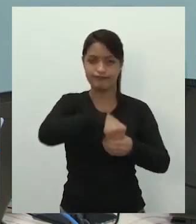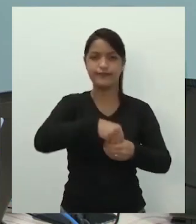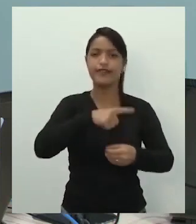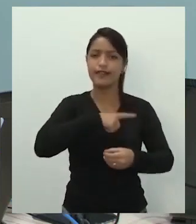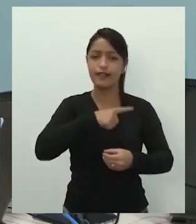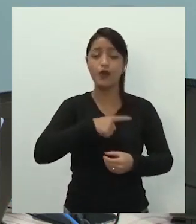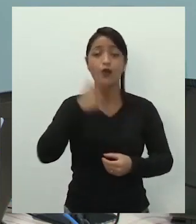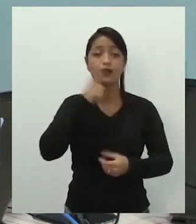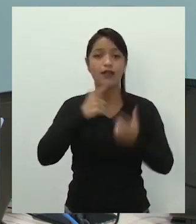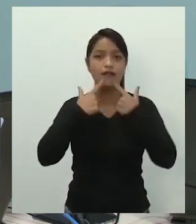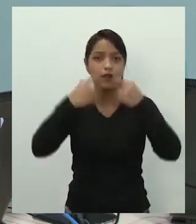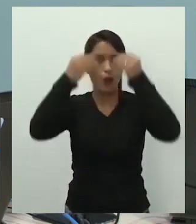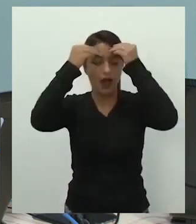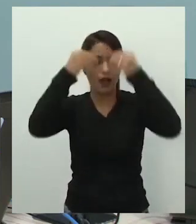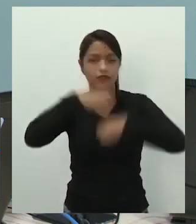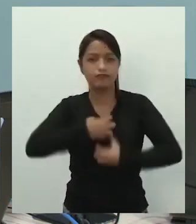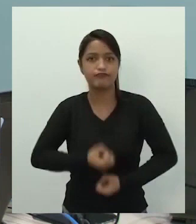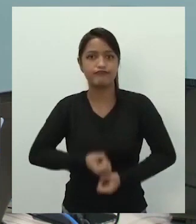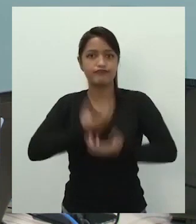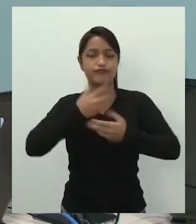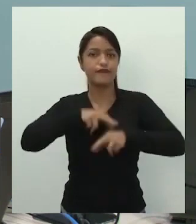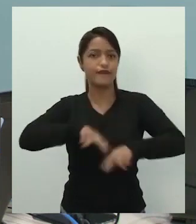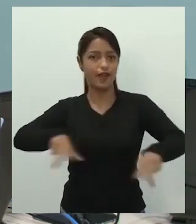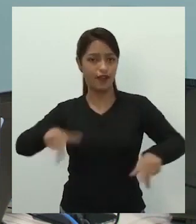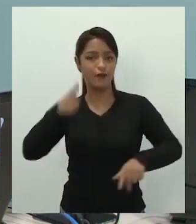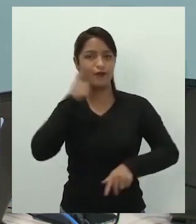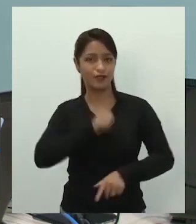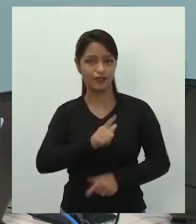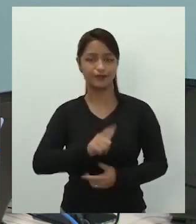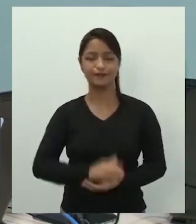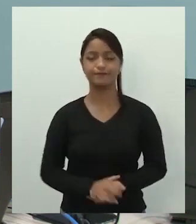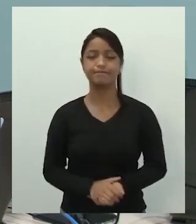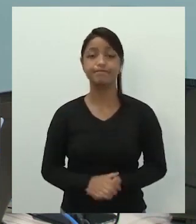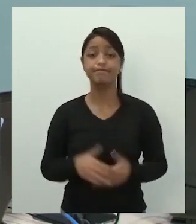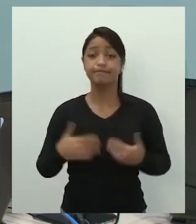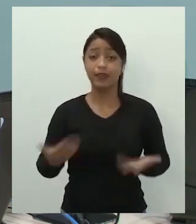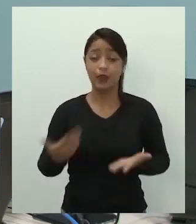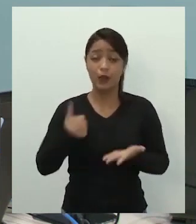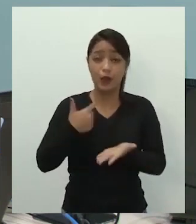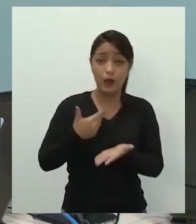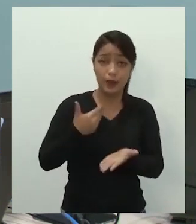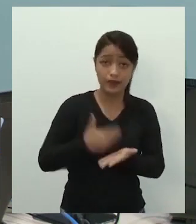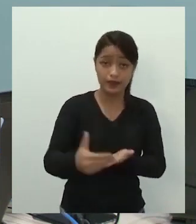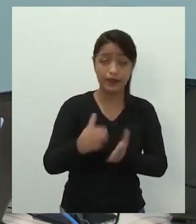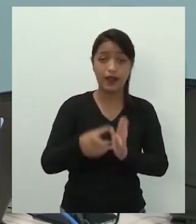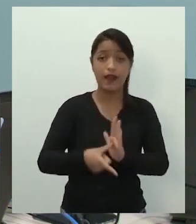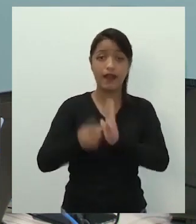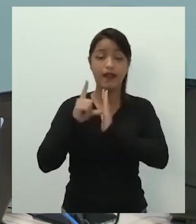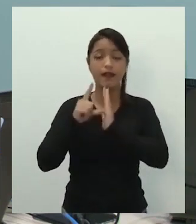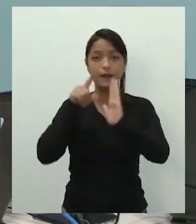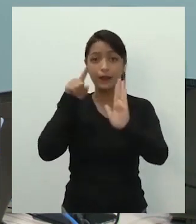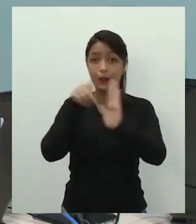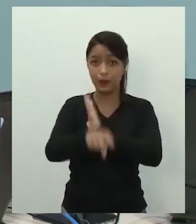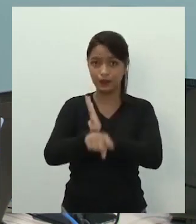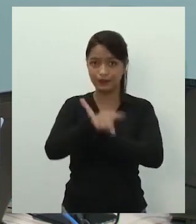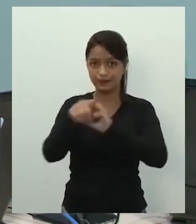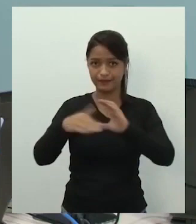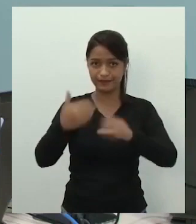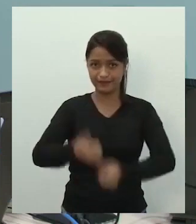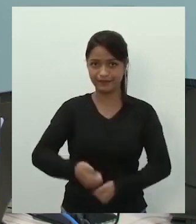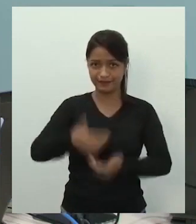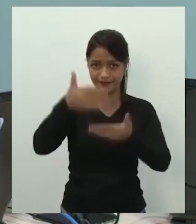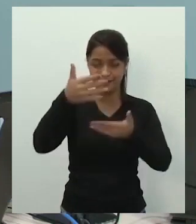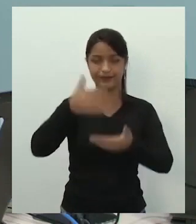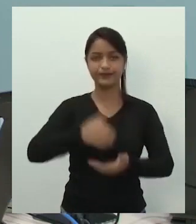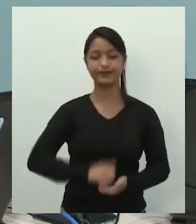múltiplas linguagens e expressões. Então, antes de dar início, gostaria que vocês interagissem no chat, respondendo